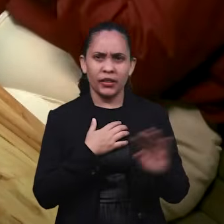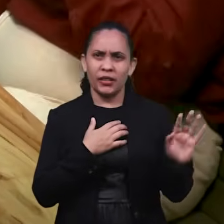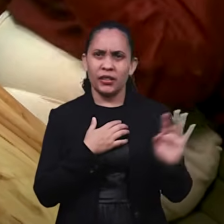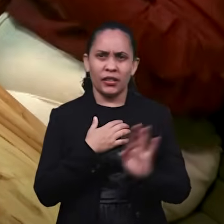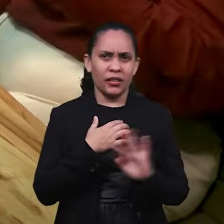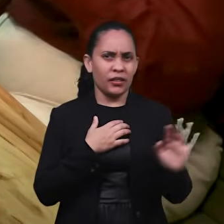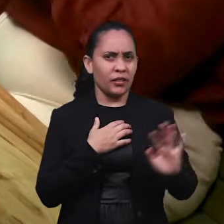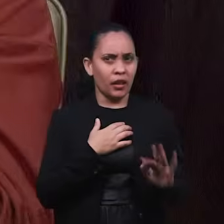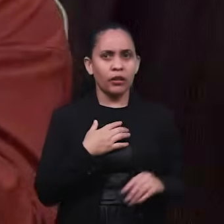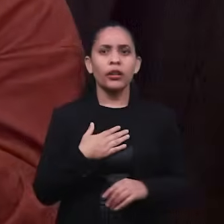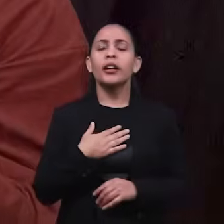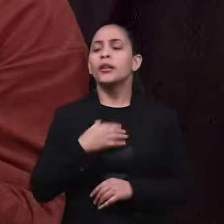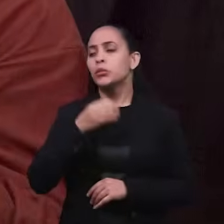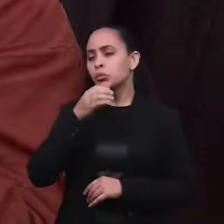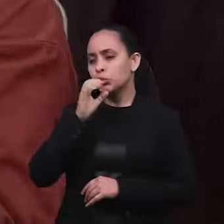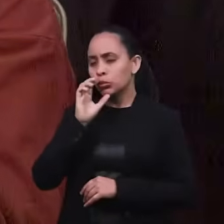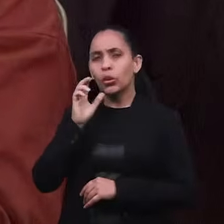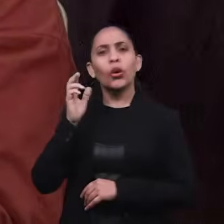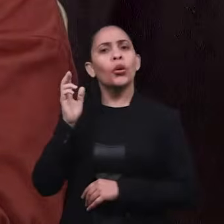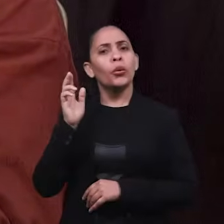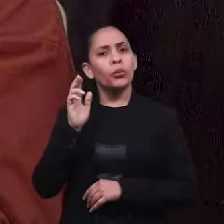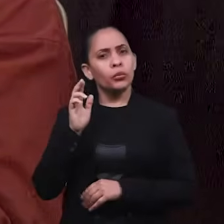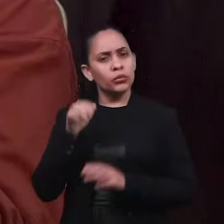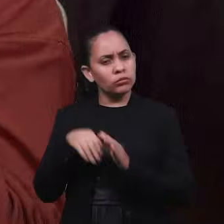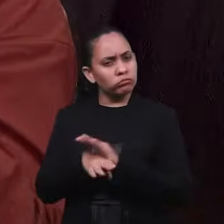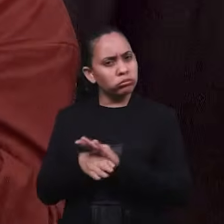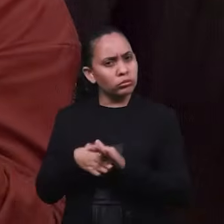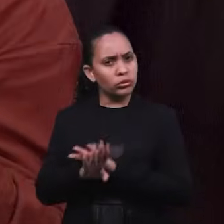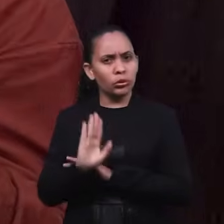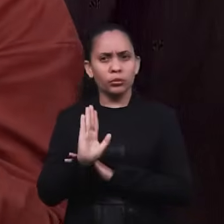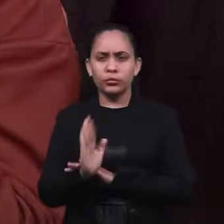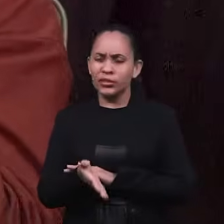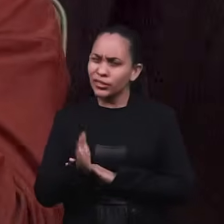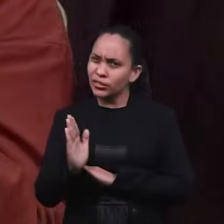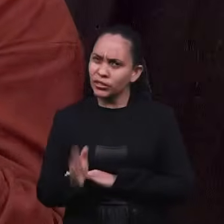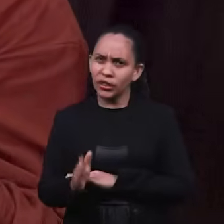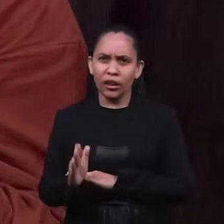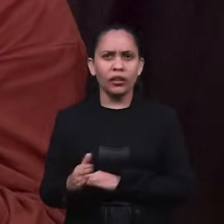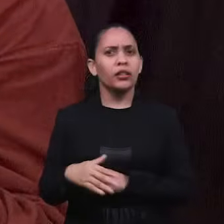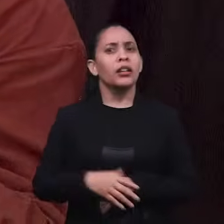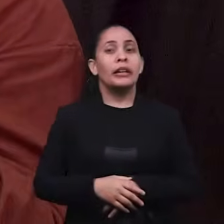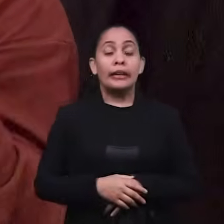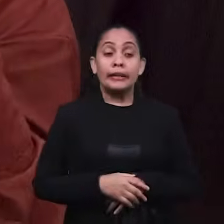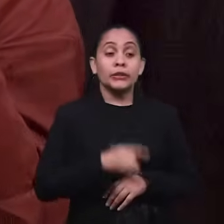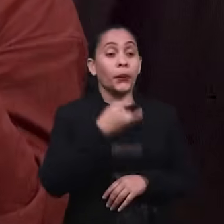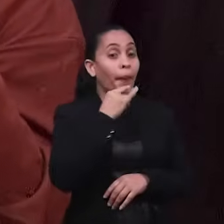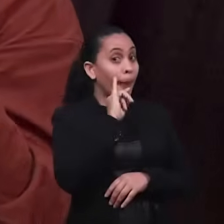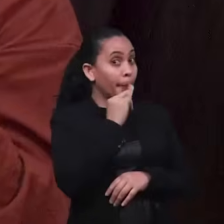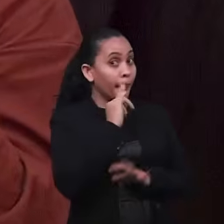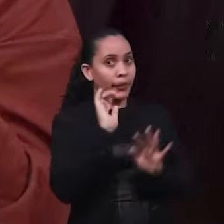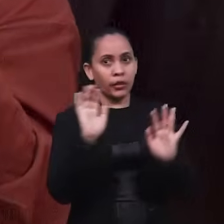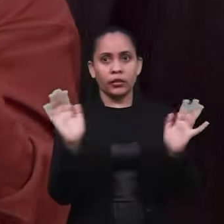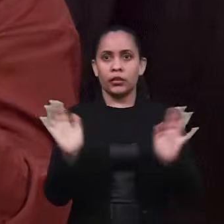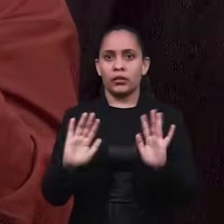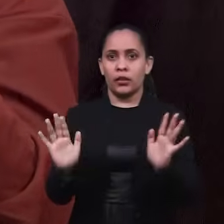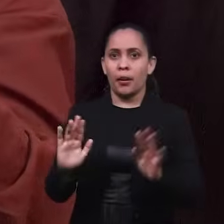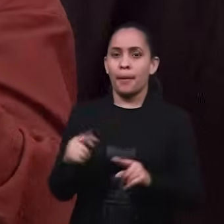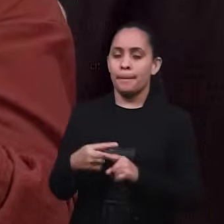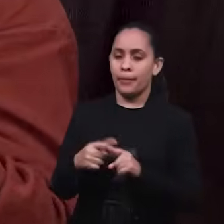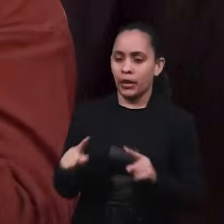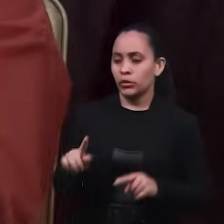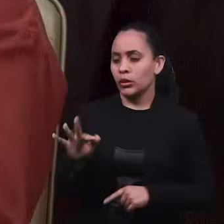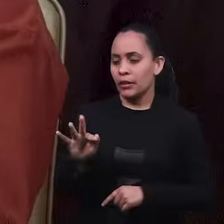eu tomo kombucha constantemente, não tem problema quanto não é uma bebida alcoólica, só que toda